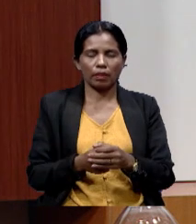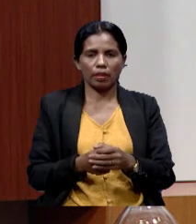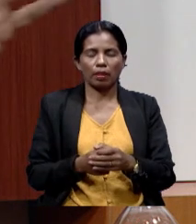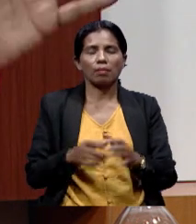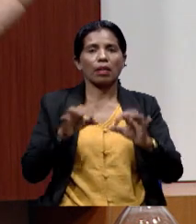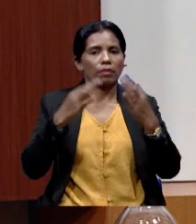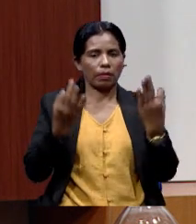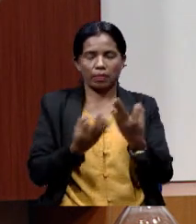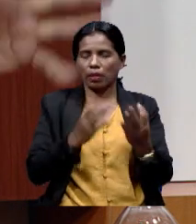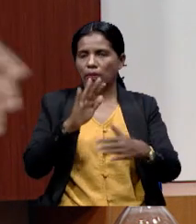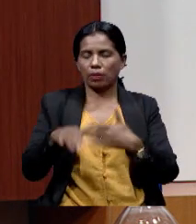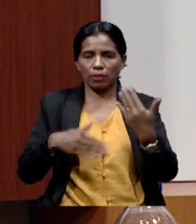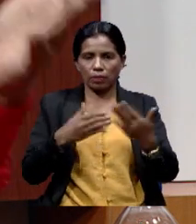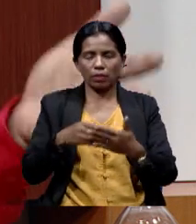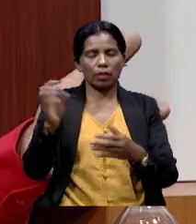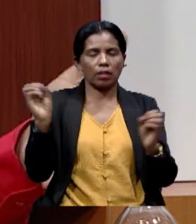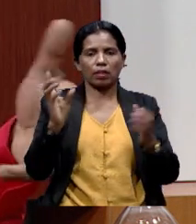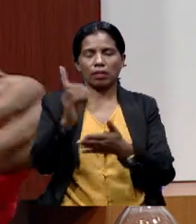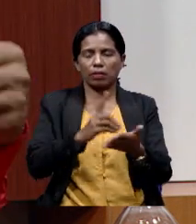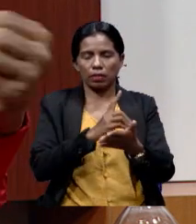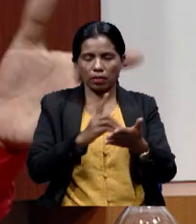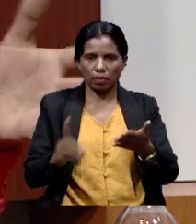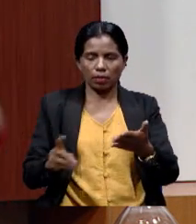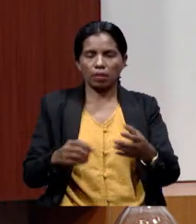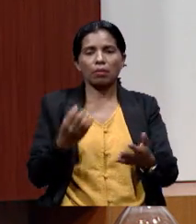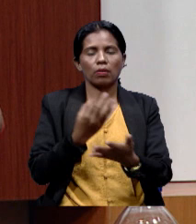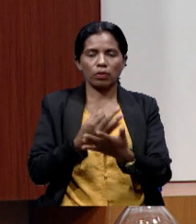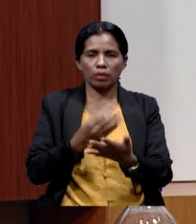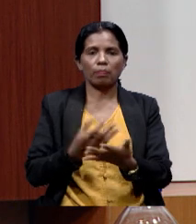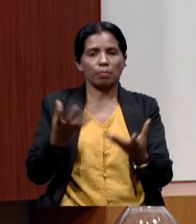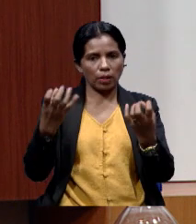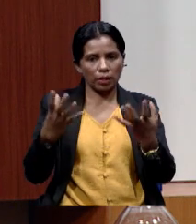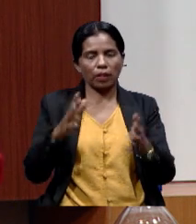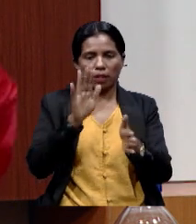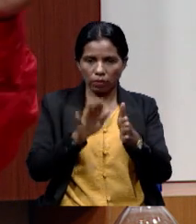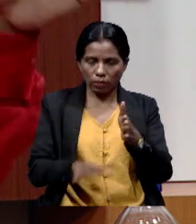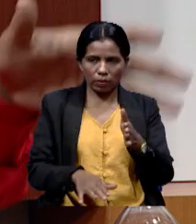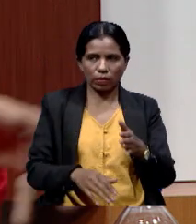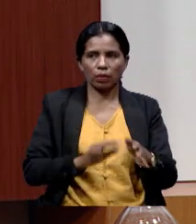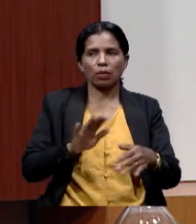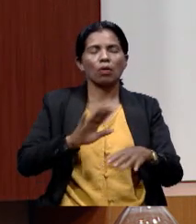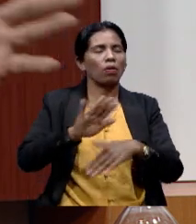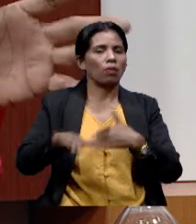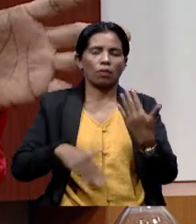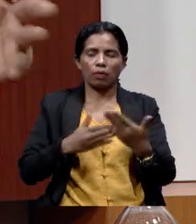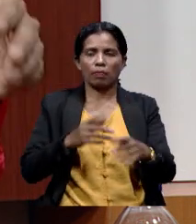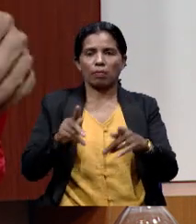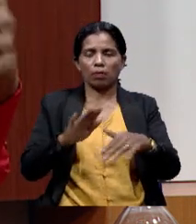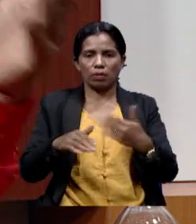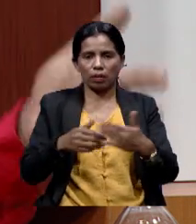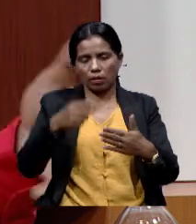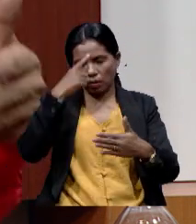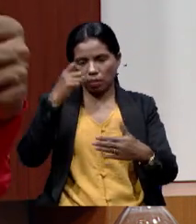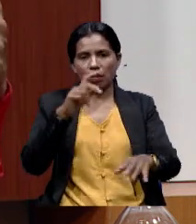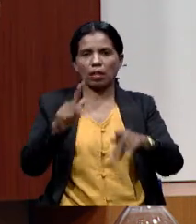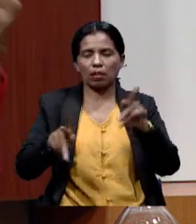a família toda. Lá discrimina, se é que há rendimento bot, aqui, mas bem, né, geral, vai emo todo. Também saída, também